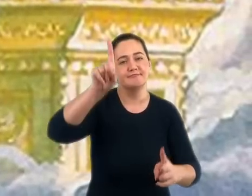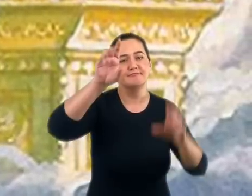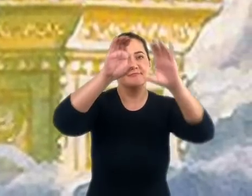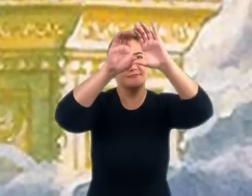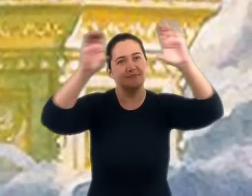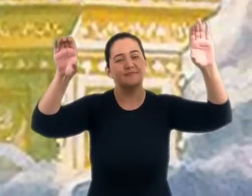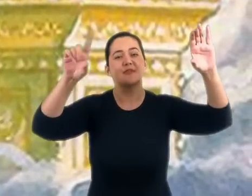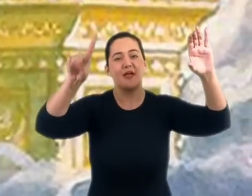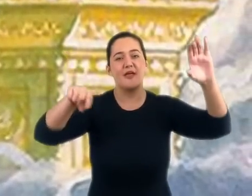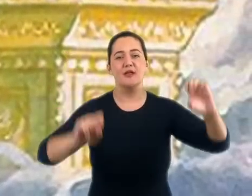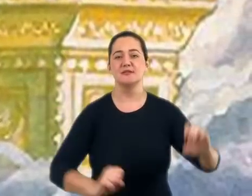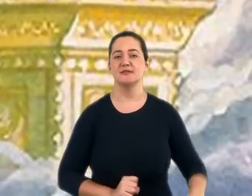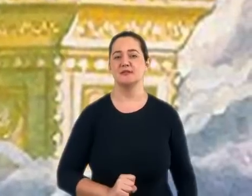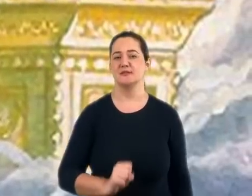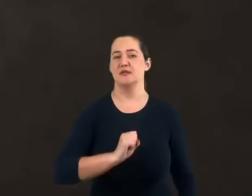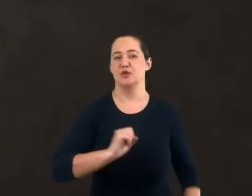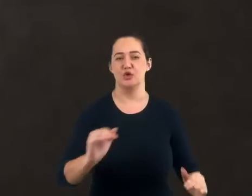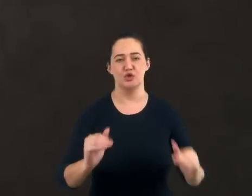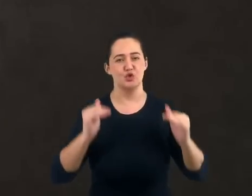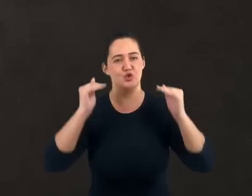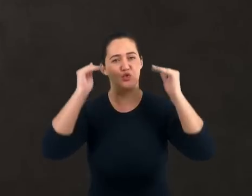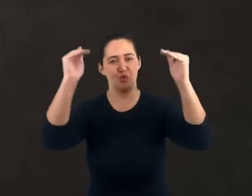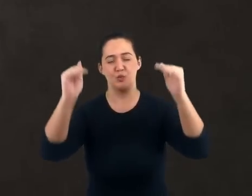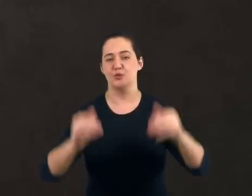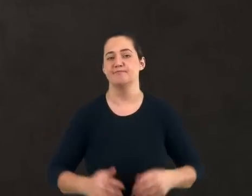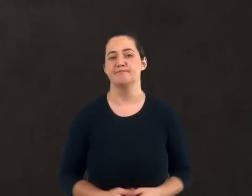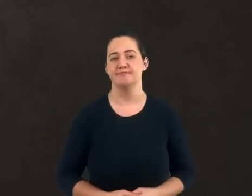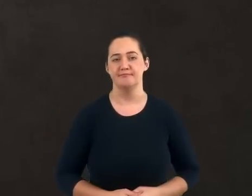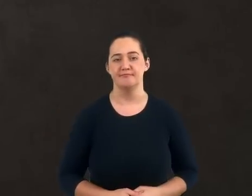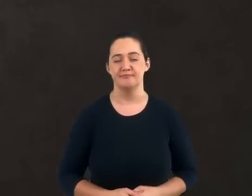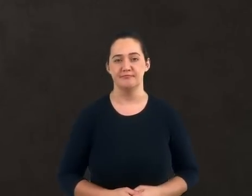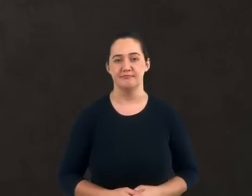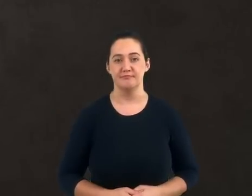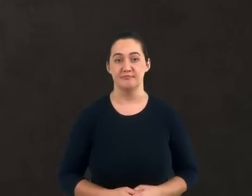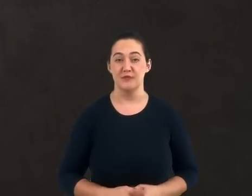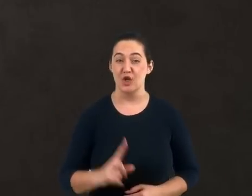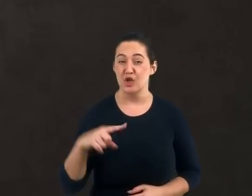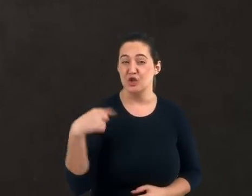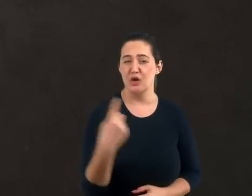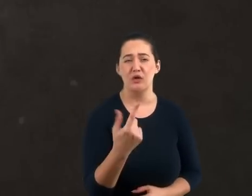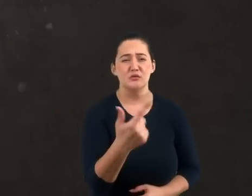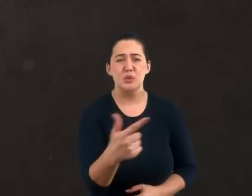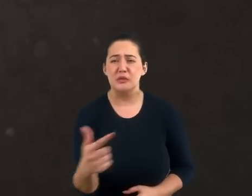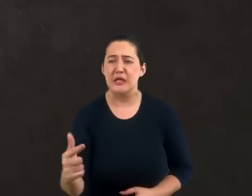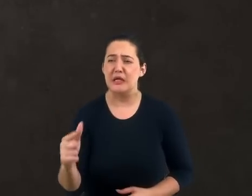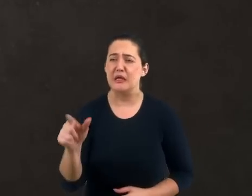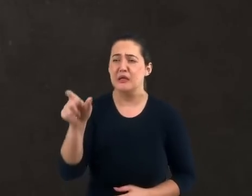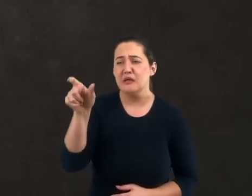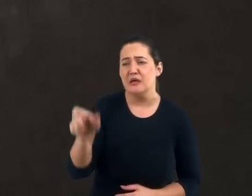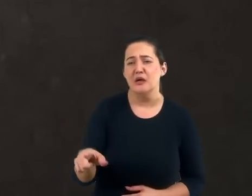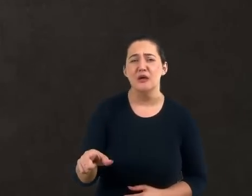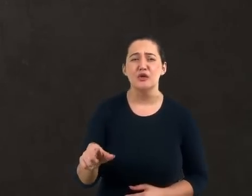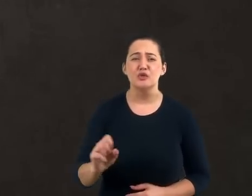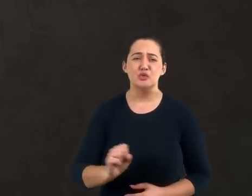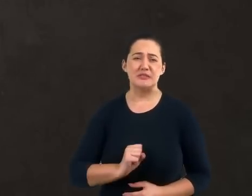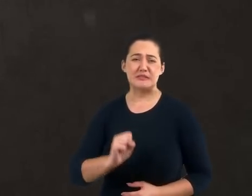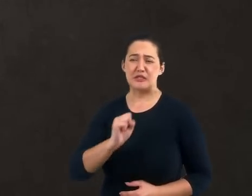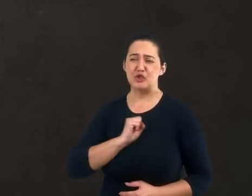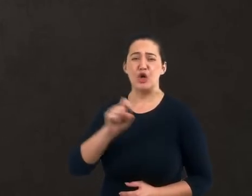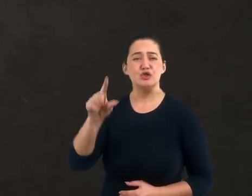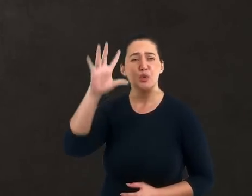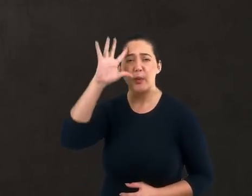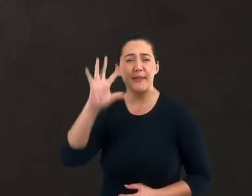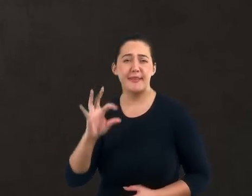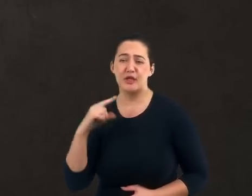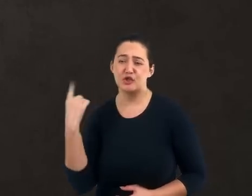o nosso sumo sacerdote. Pois não temos um sumo sacerdote que não possa compadecer-se das nossas